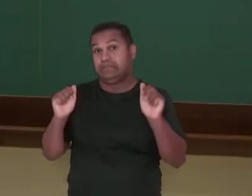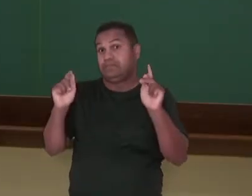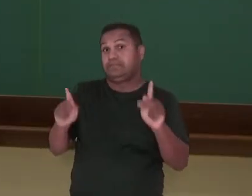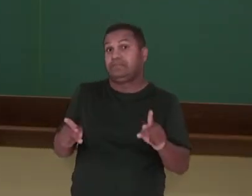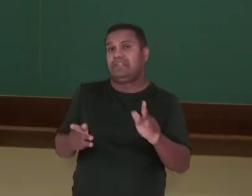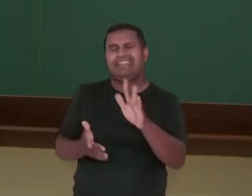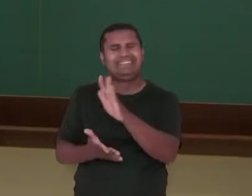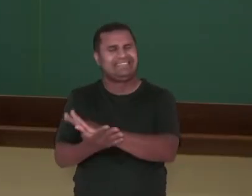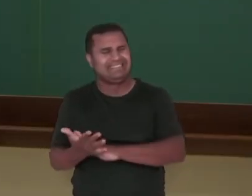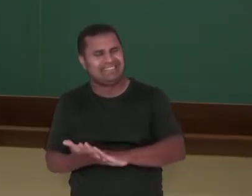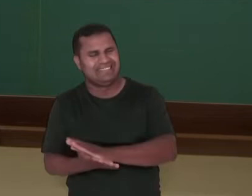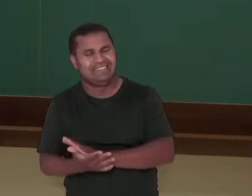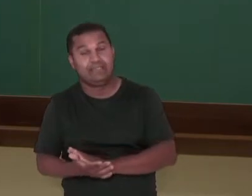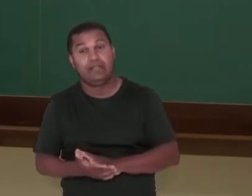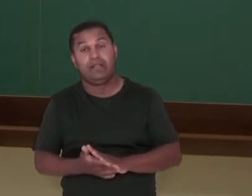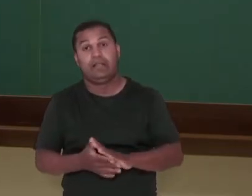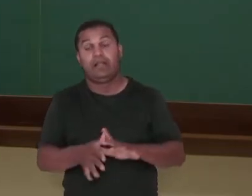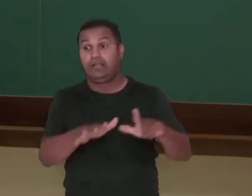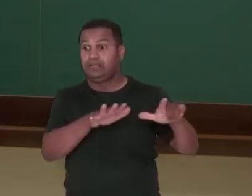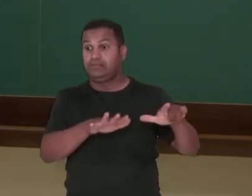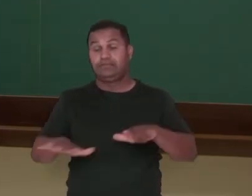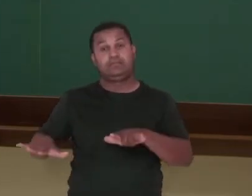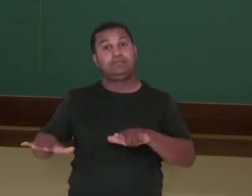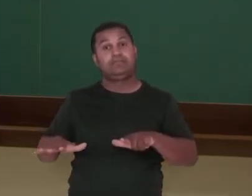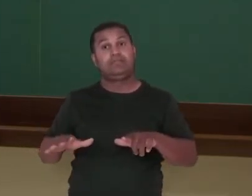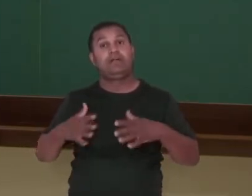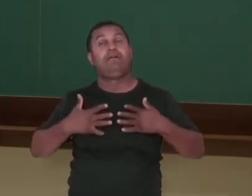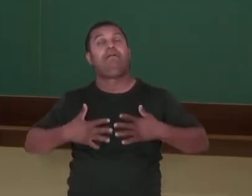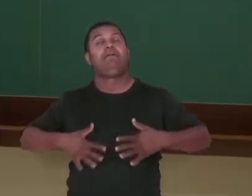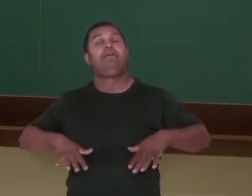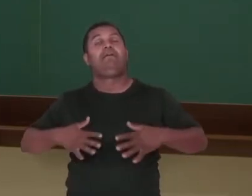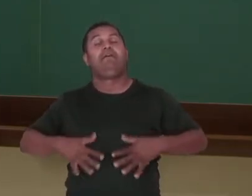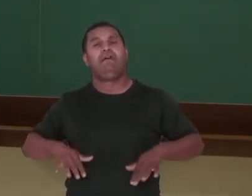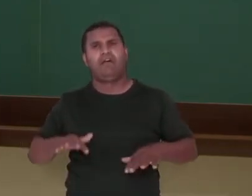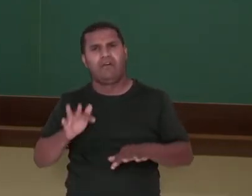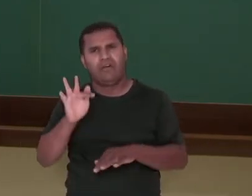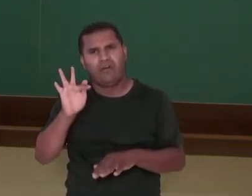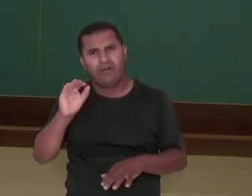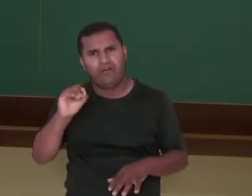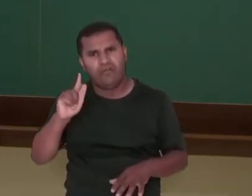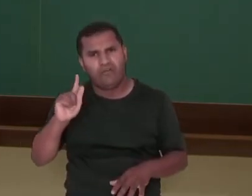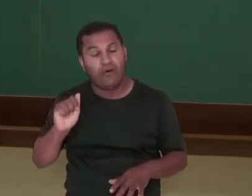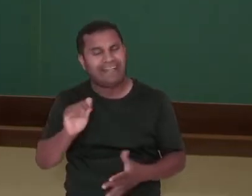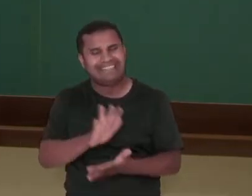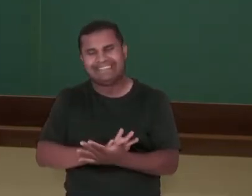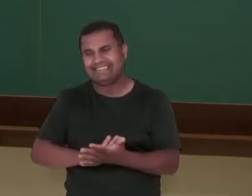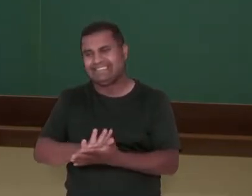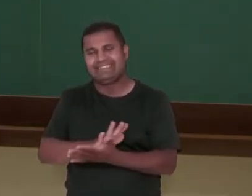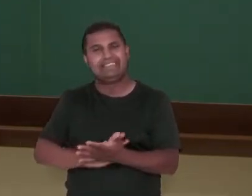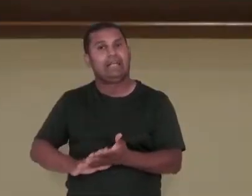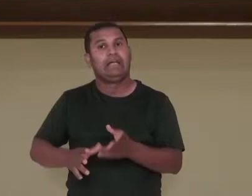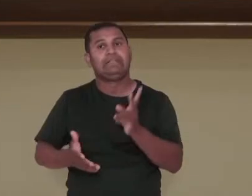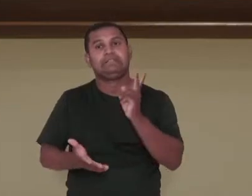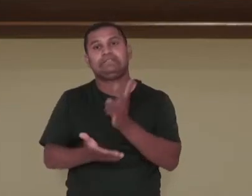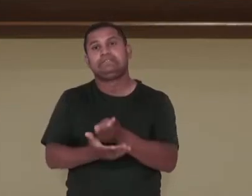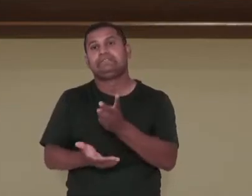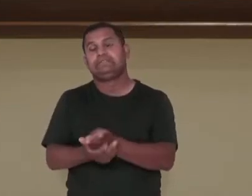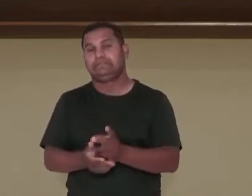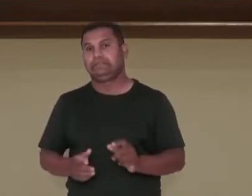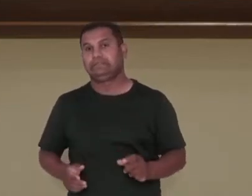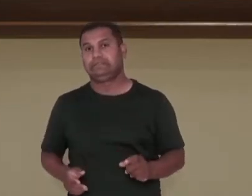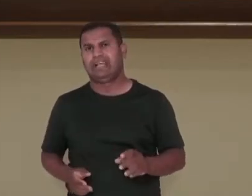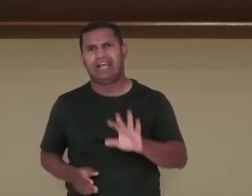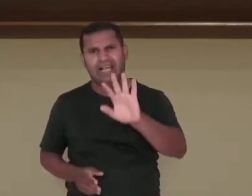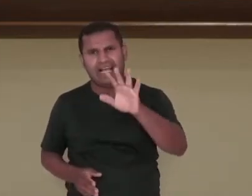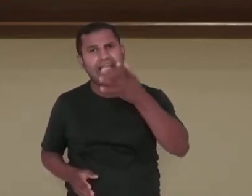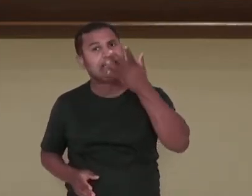descanso semanal, desigualdade total entre questões de gênero e trabalho infantil, entre outras